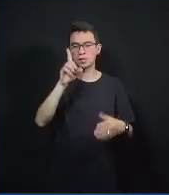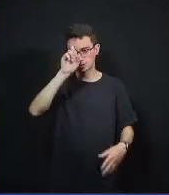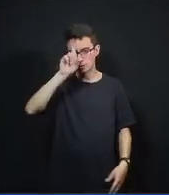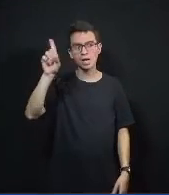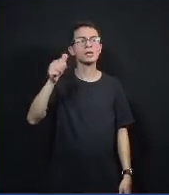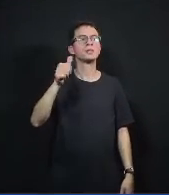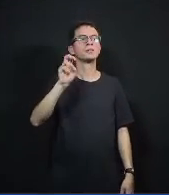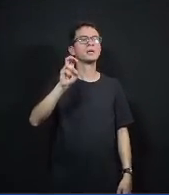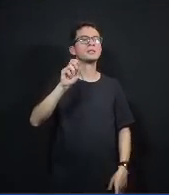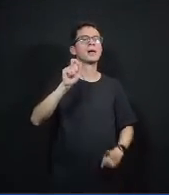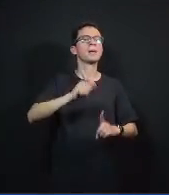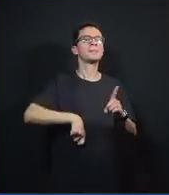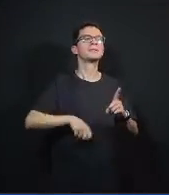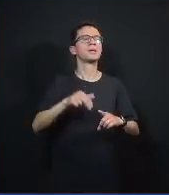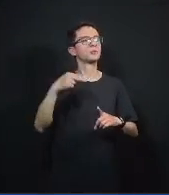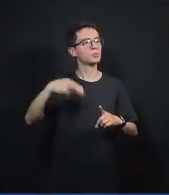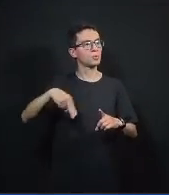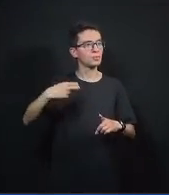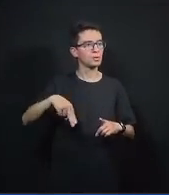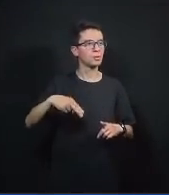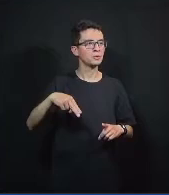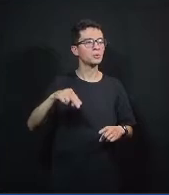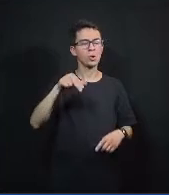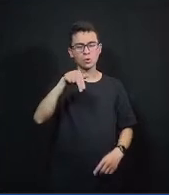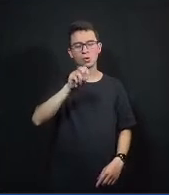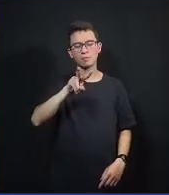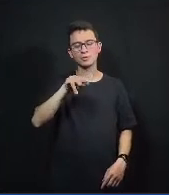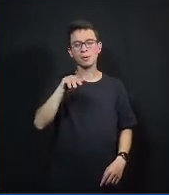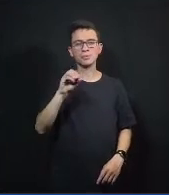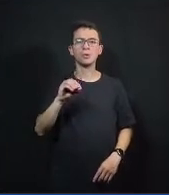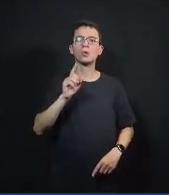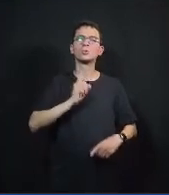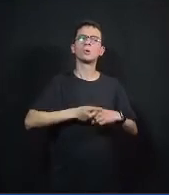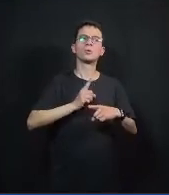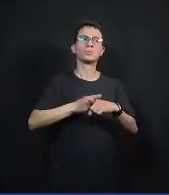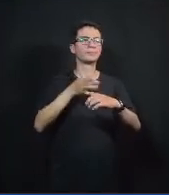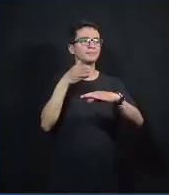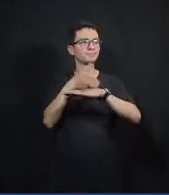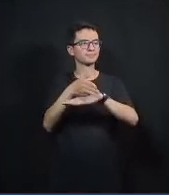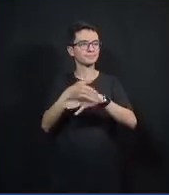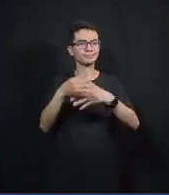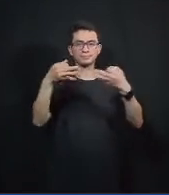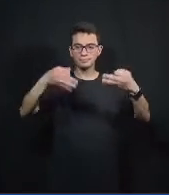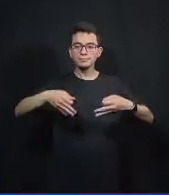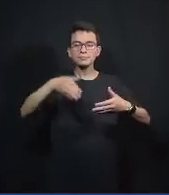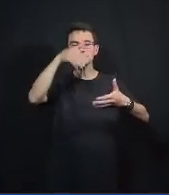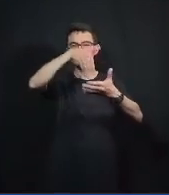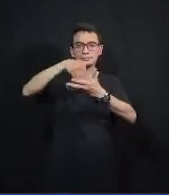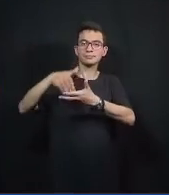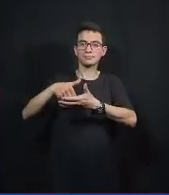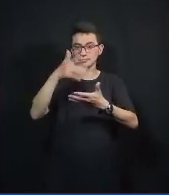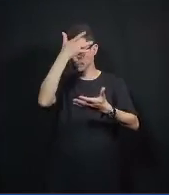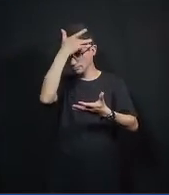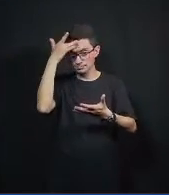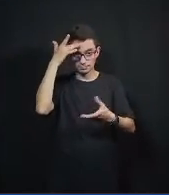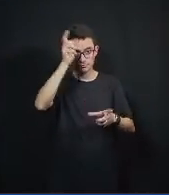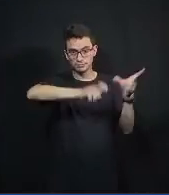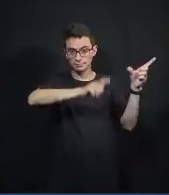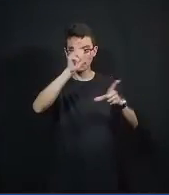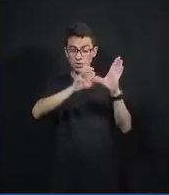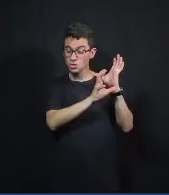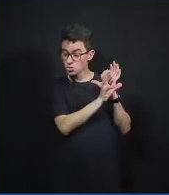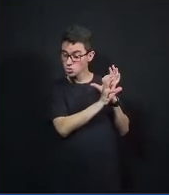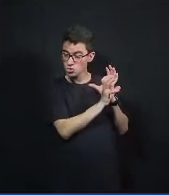de todos é conciliar a necessidade de assegurar a participação democrática de um grande número de eleitores com a necessidade